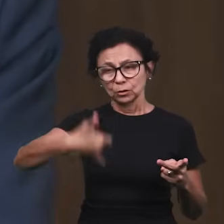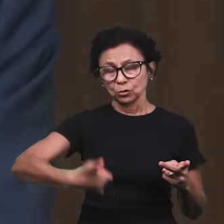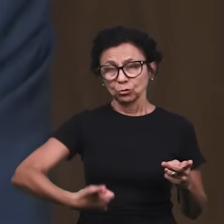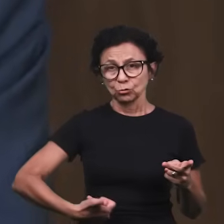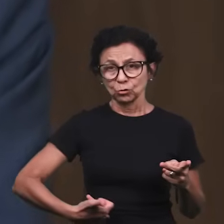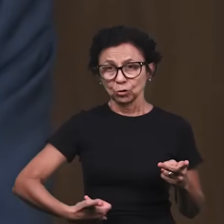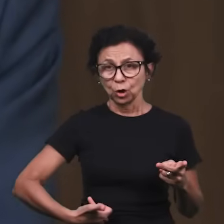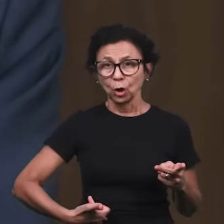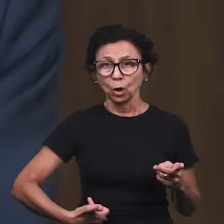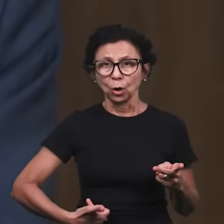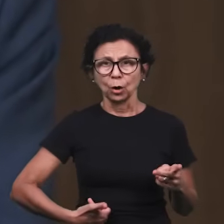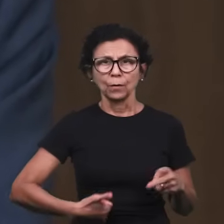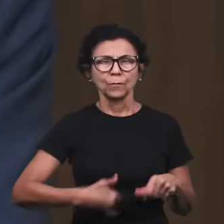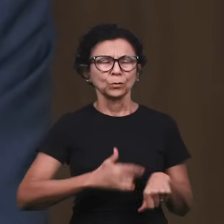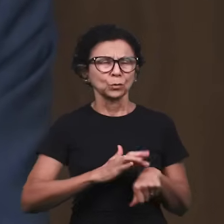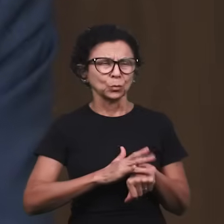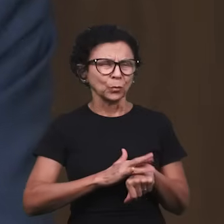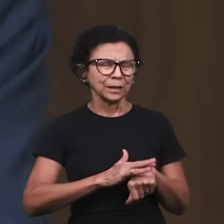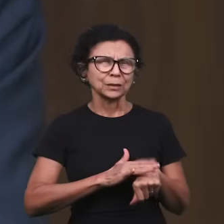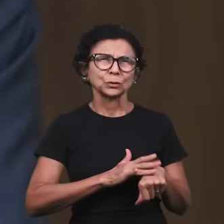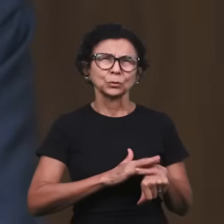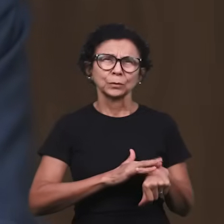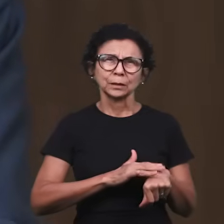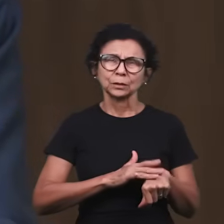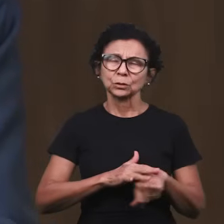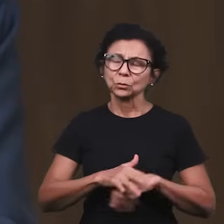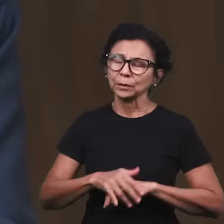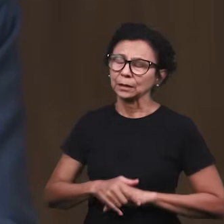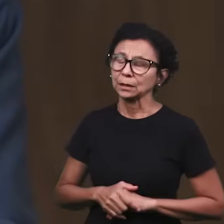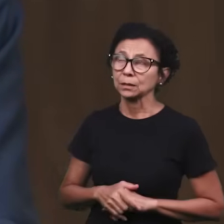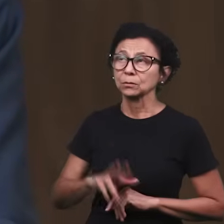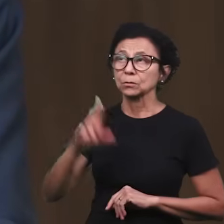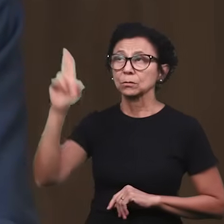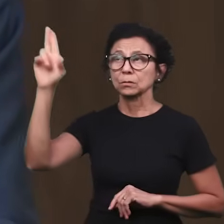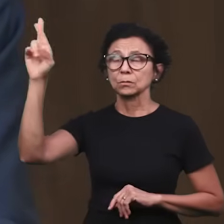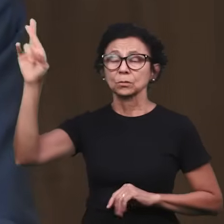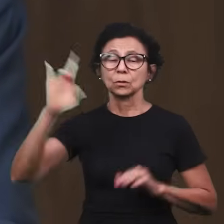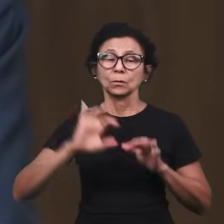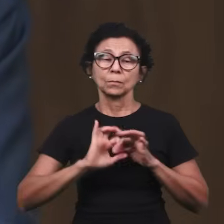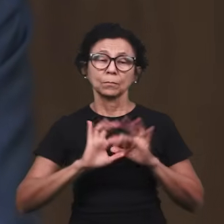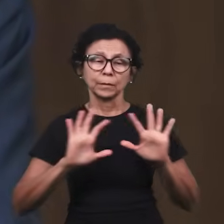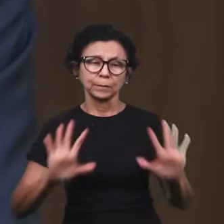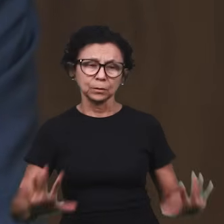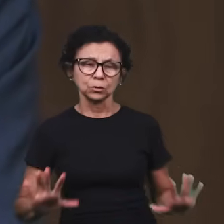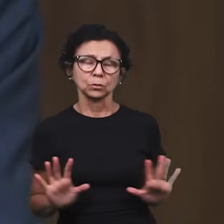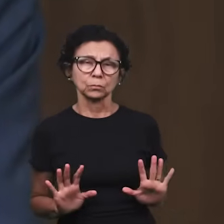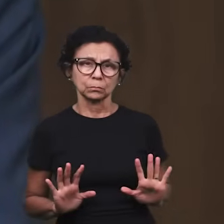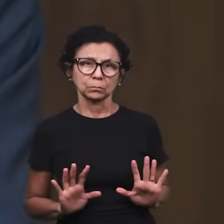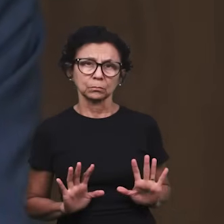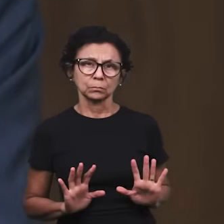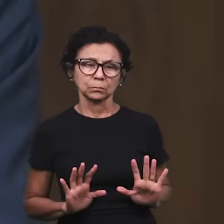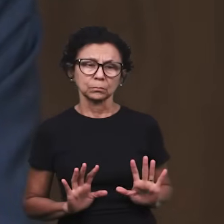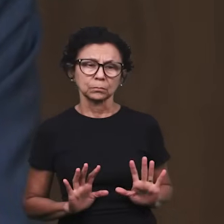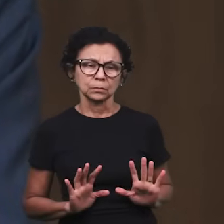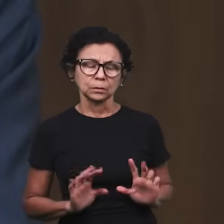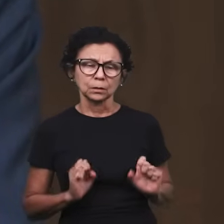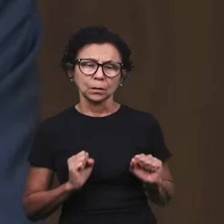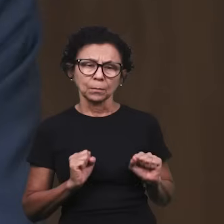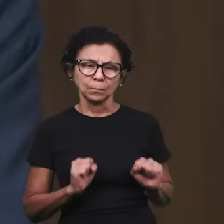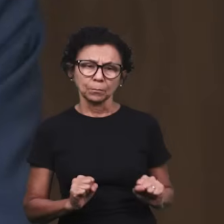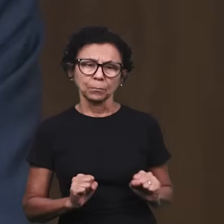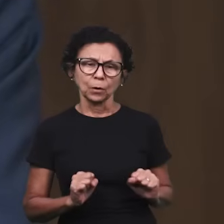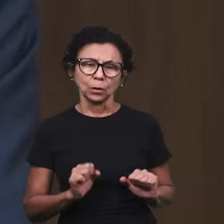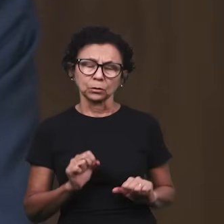tirasse tudo menos a vida, não tocou no casamento. Foi a única coisa que ficou. Porque Deus não toca no casamento. Muito